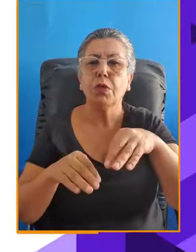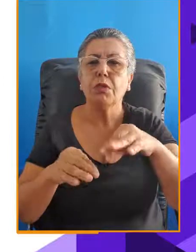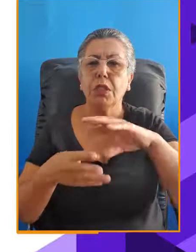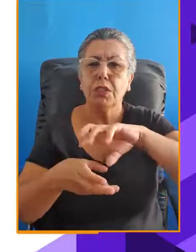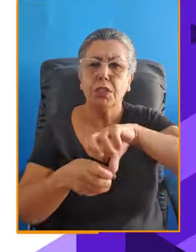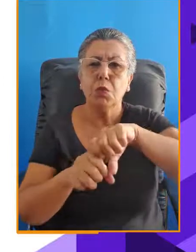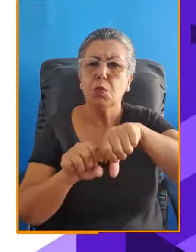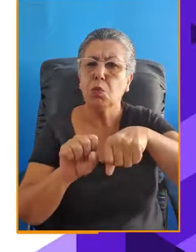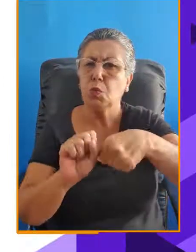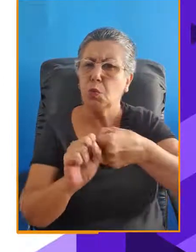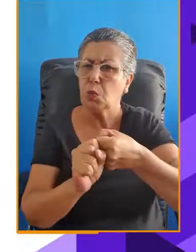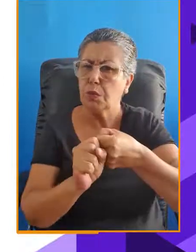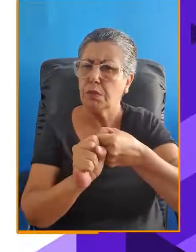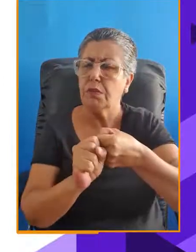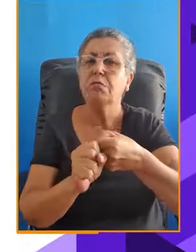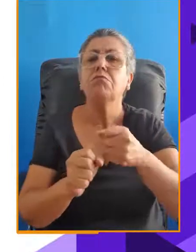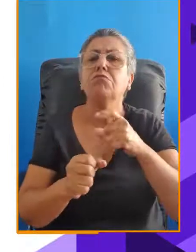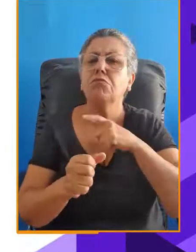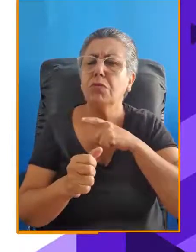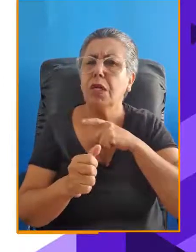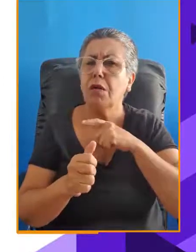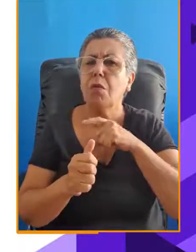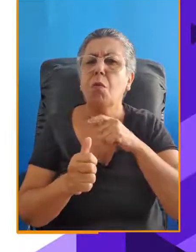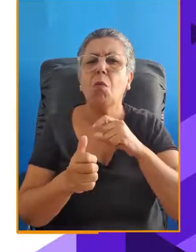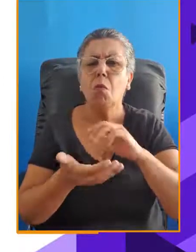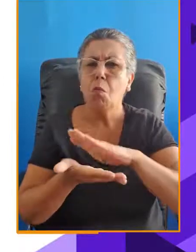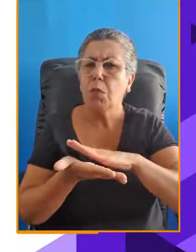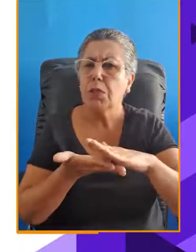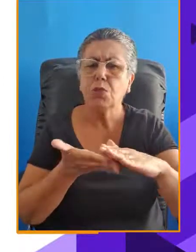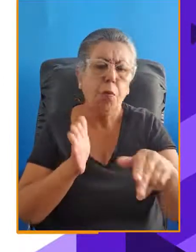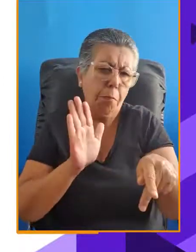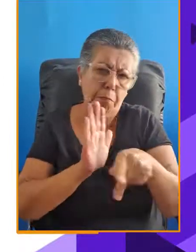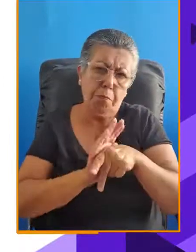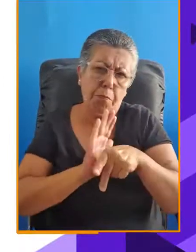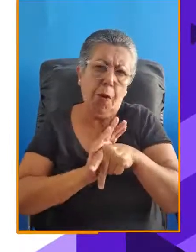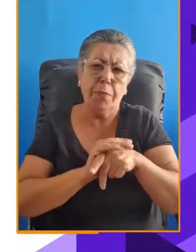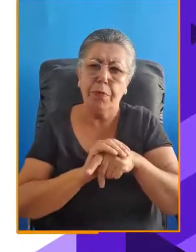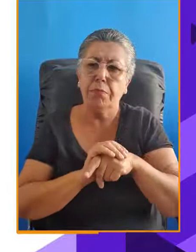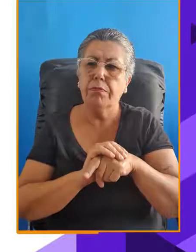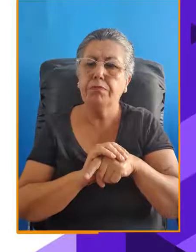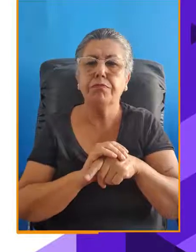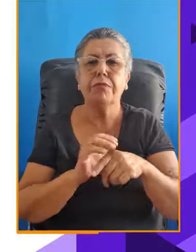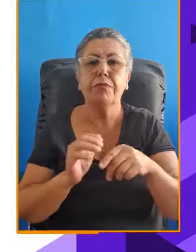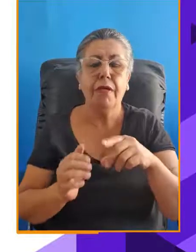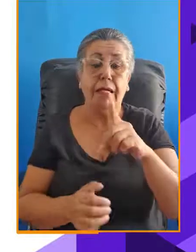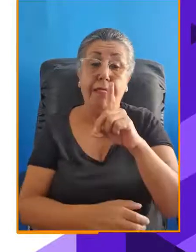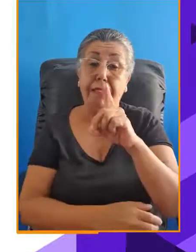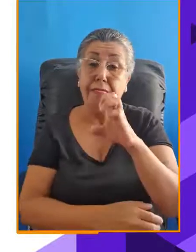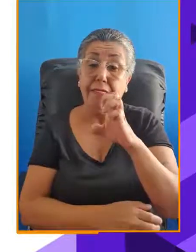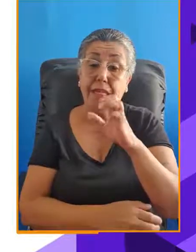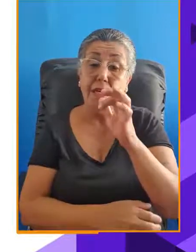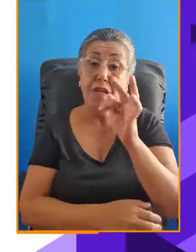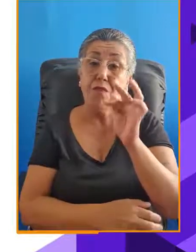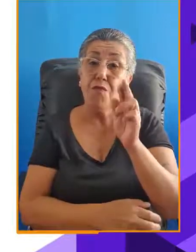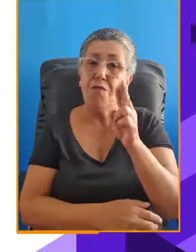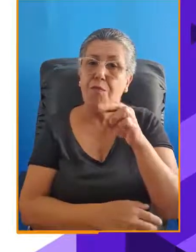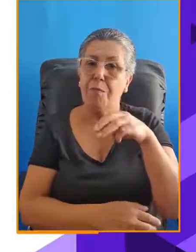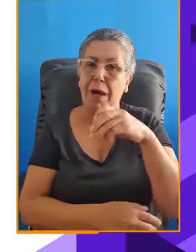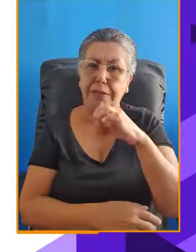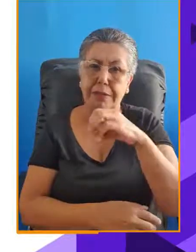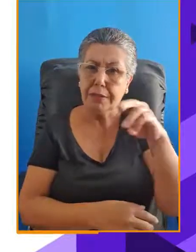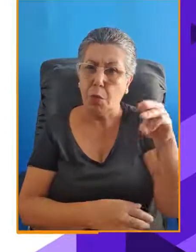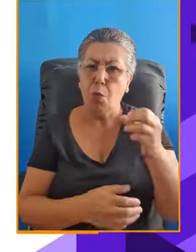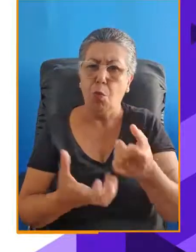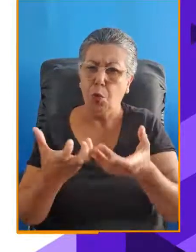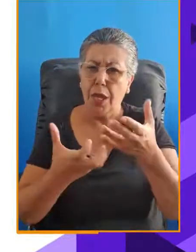tecido torcido, nós vamos ter uma textura muito própria. defumação e queima, temos o